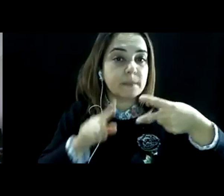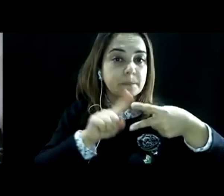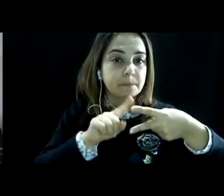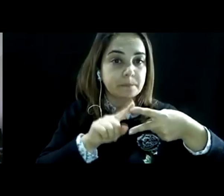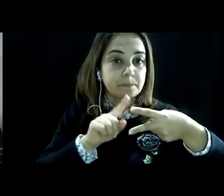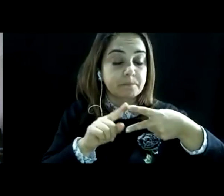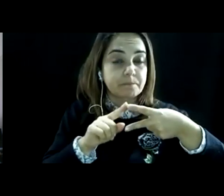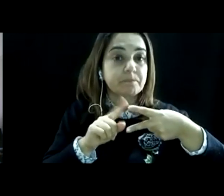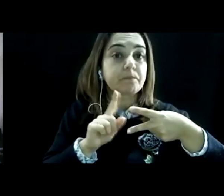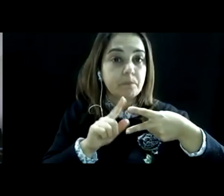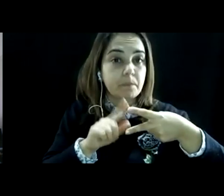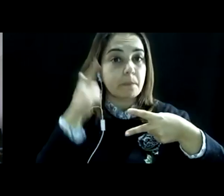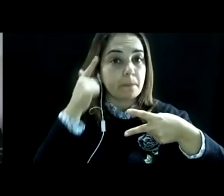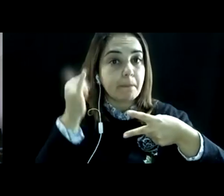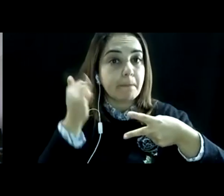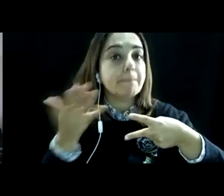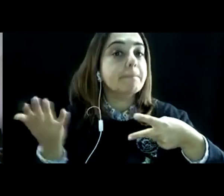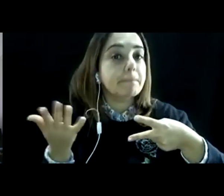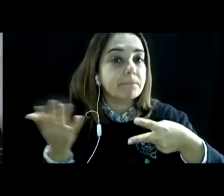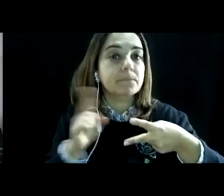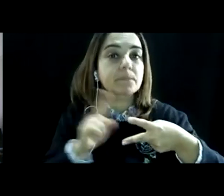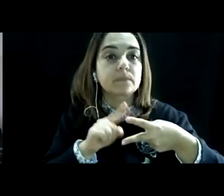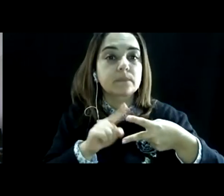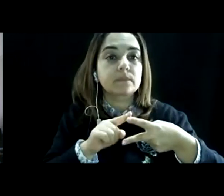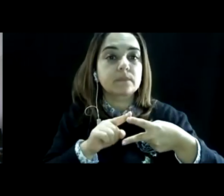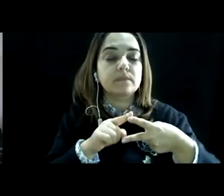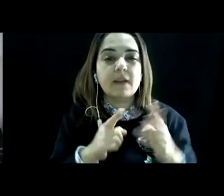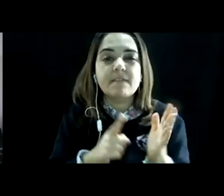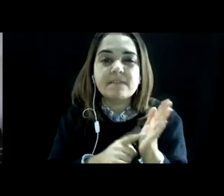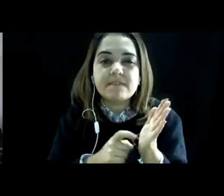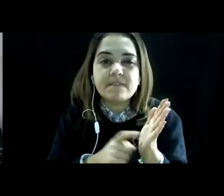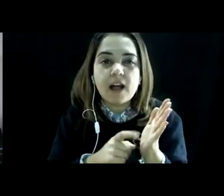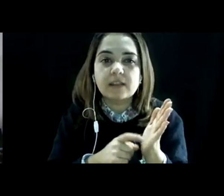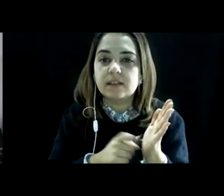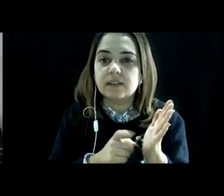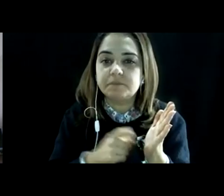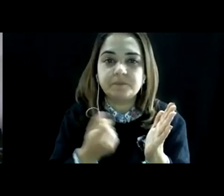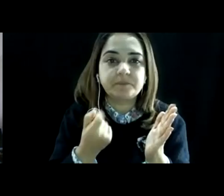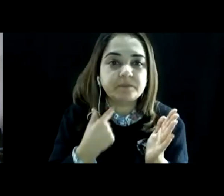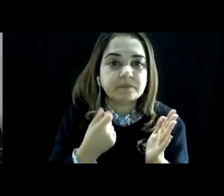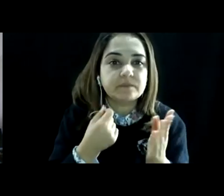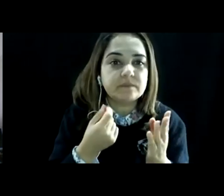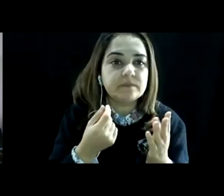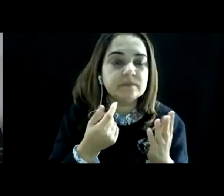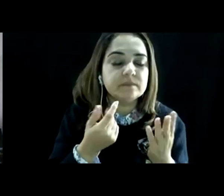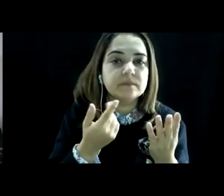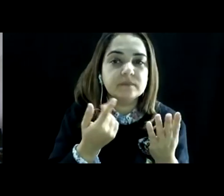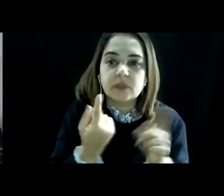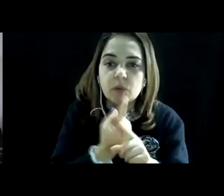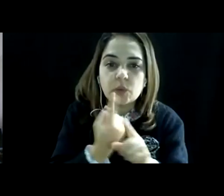lembro. Uma ideia era realmente suprir alguma falta de mão de obra especializada que existia e ainda existe em